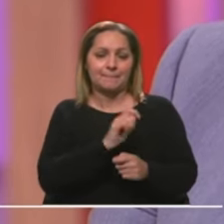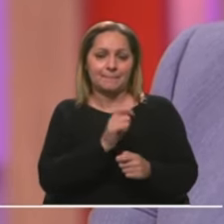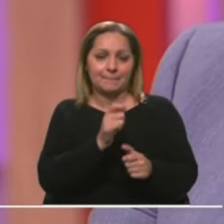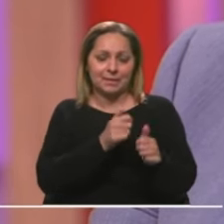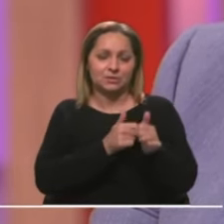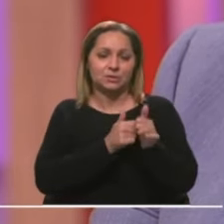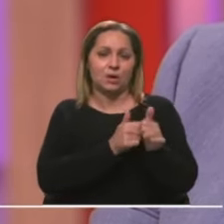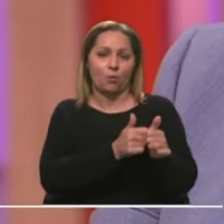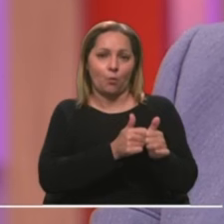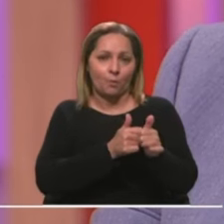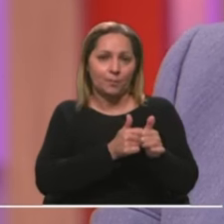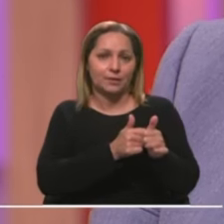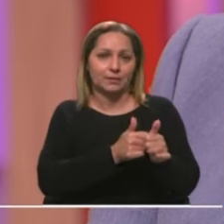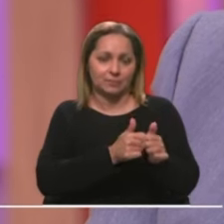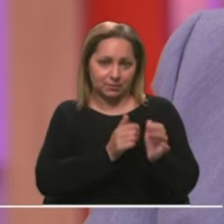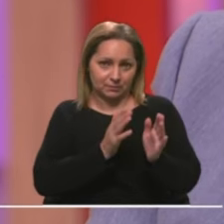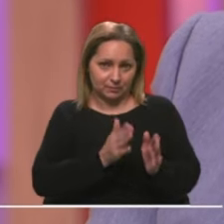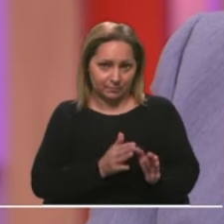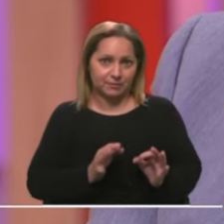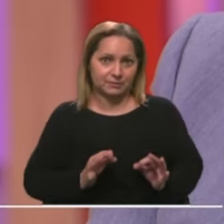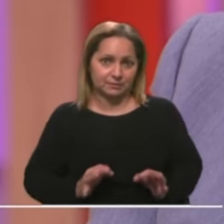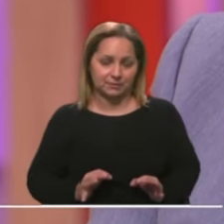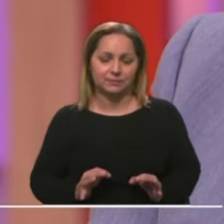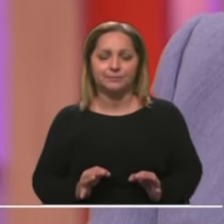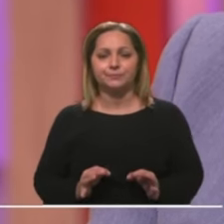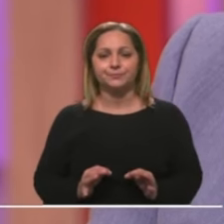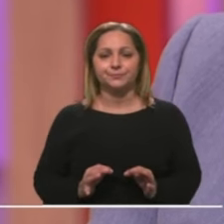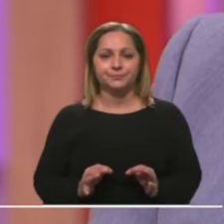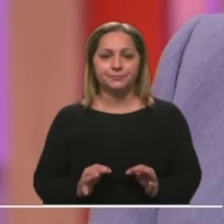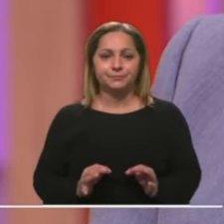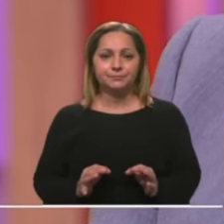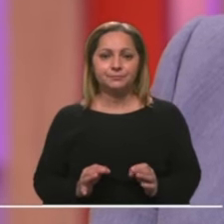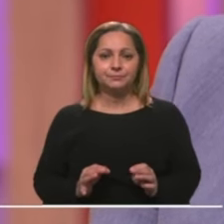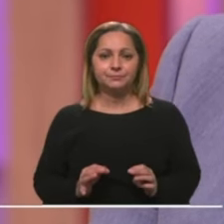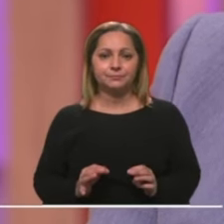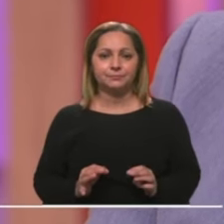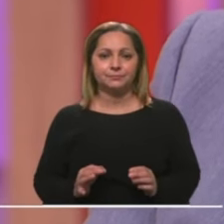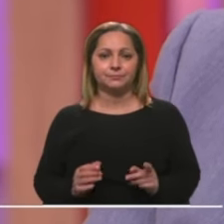acompanhamento que tivemos que fazer h